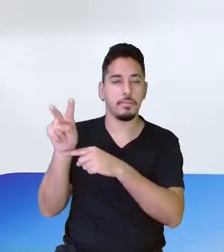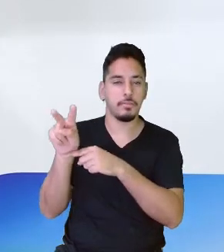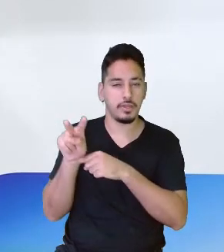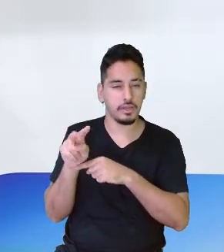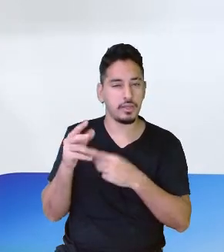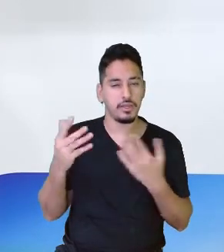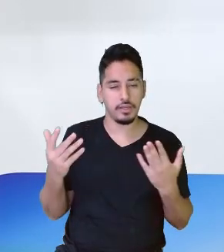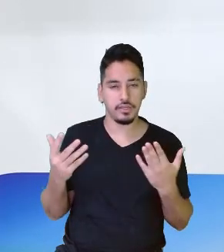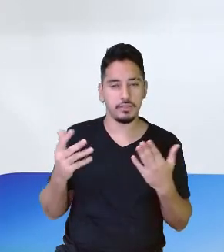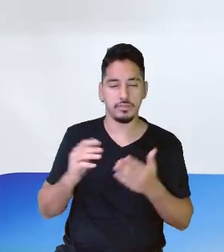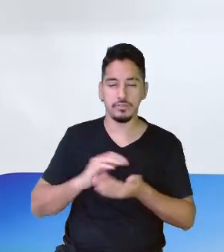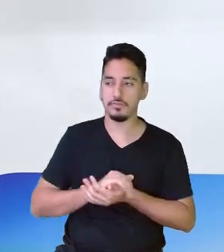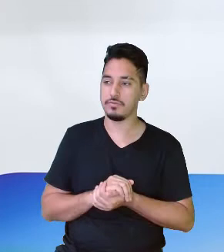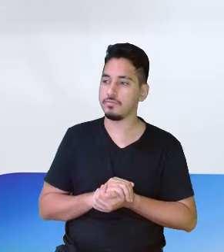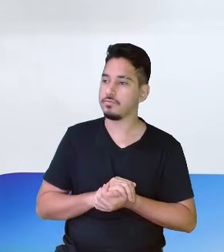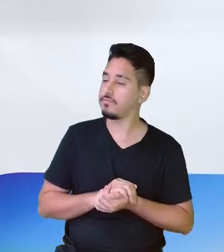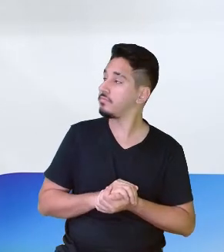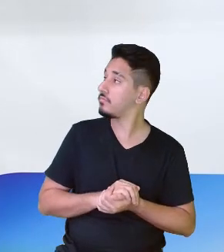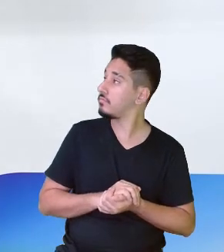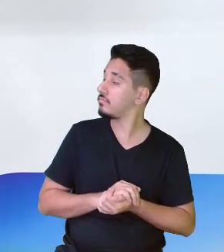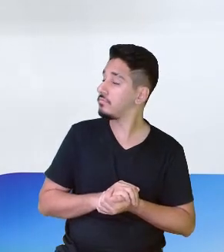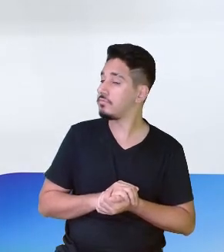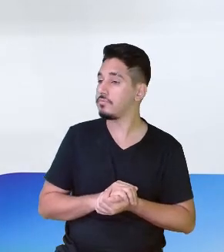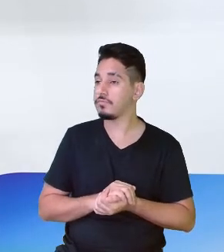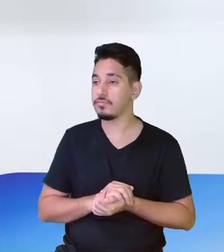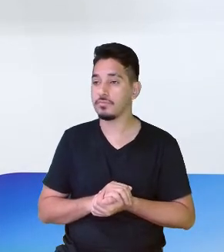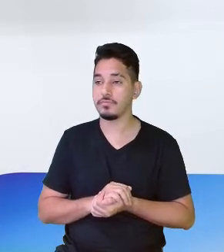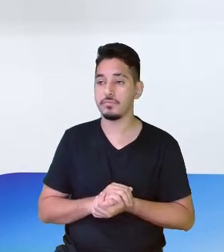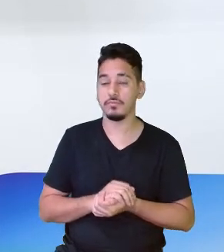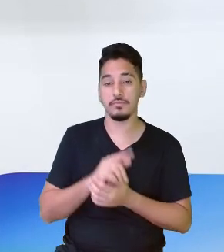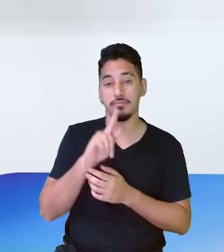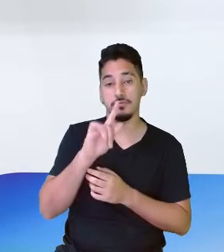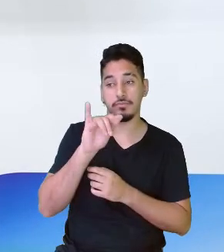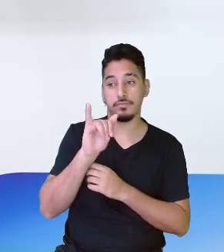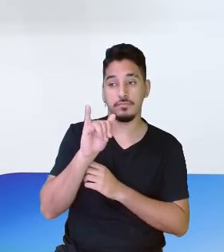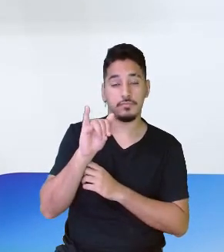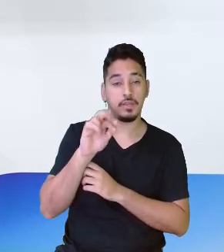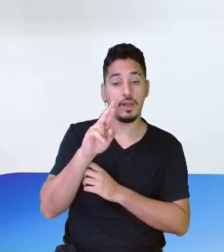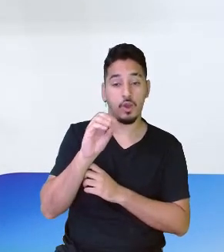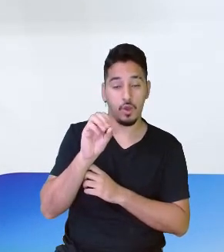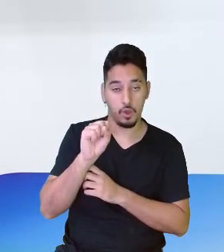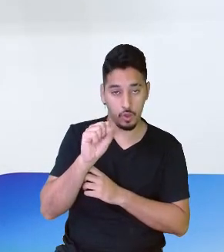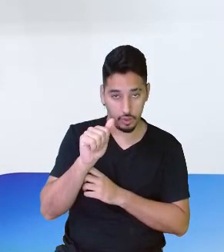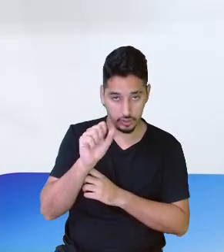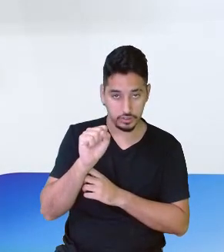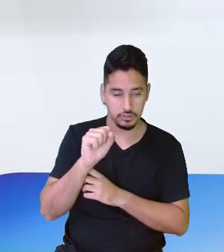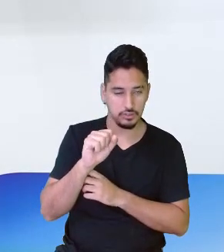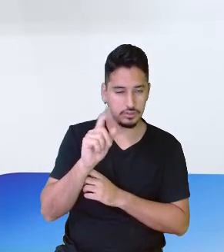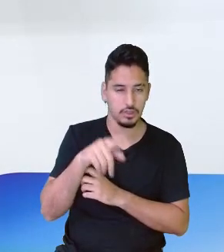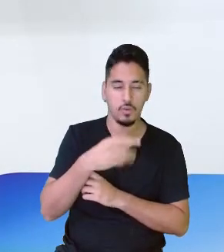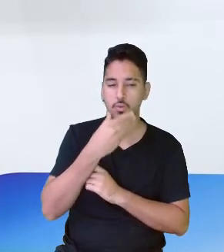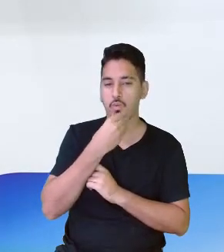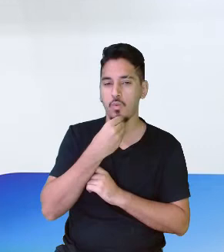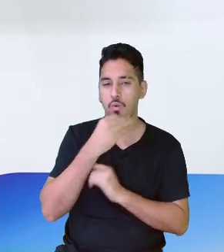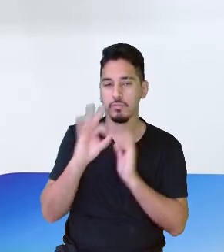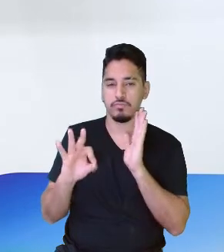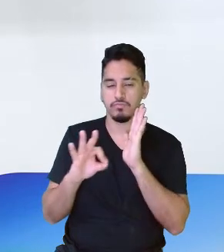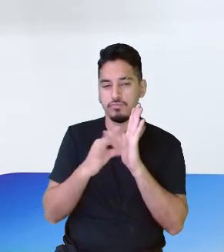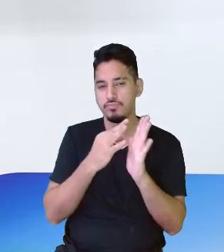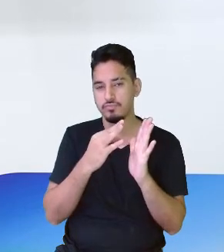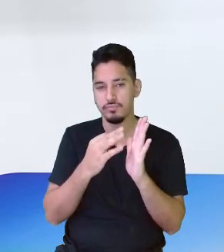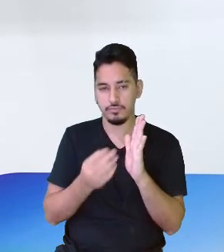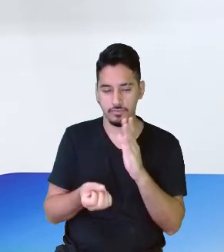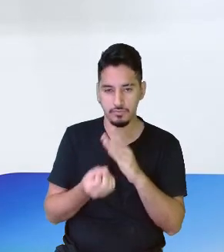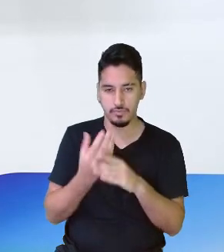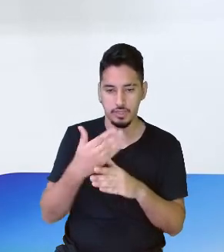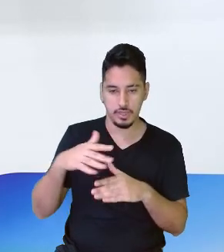essa ressignificação. Guimarães Rosa, que é um dos grandes autores de língua portuguesa, em Grande Sertão Veredas,